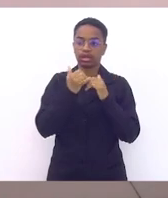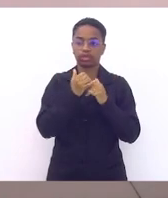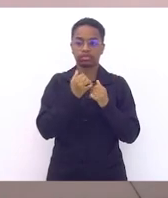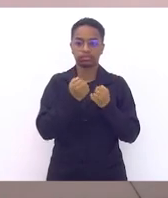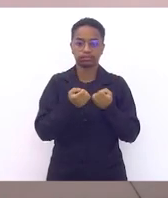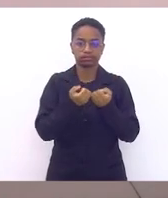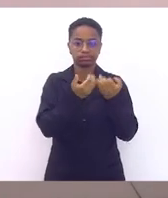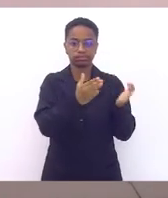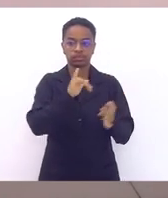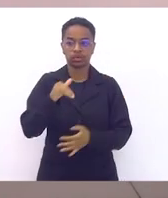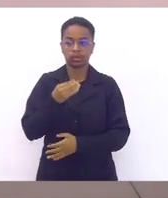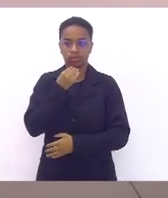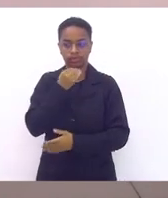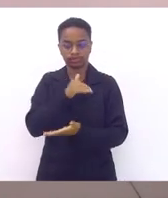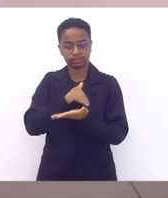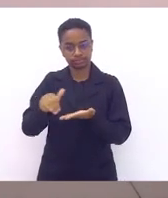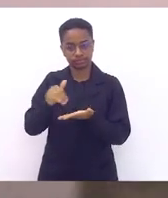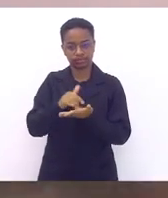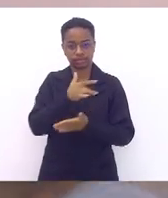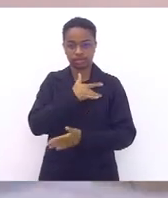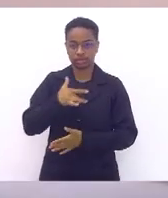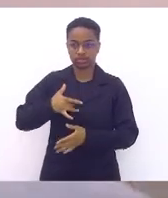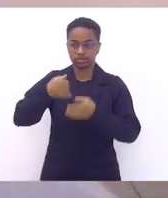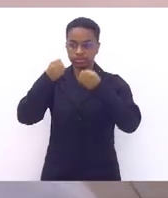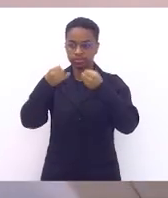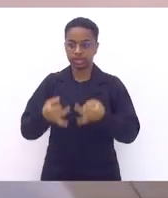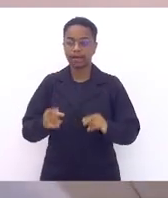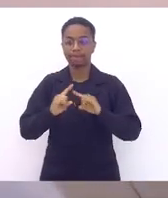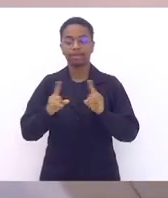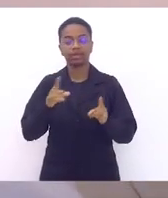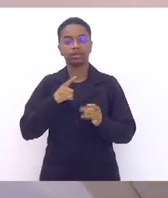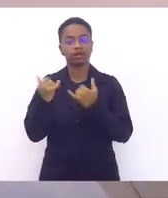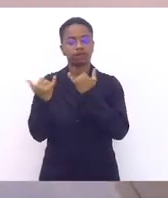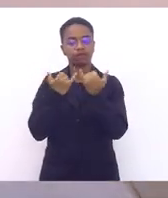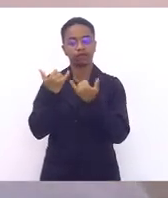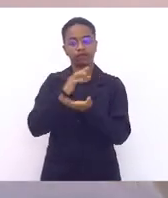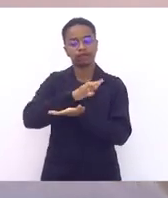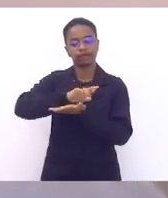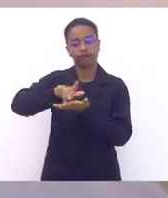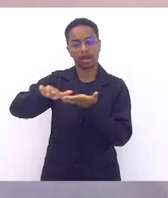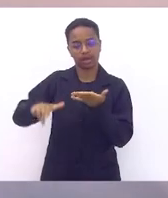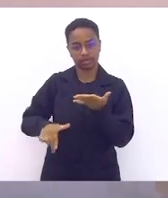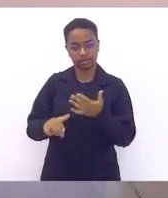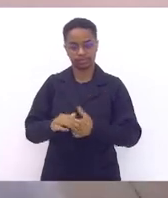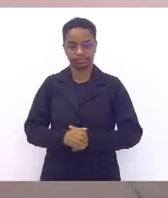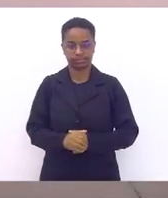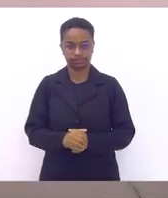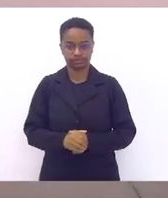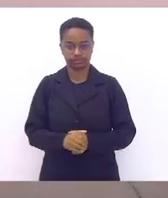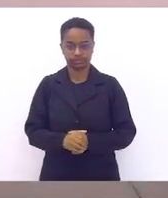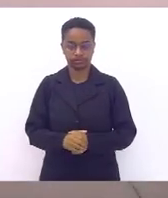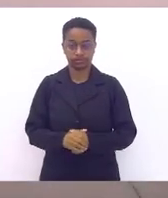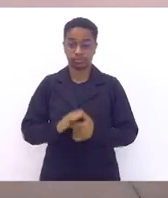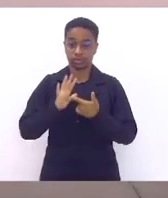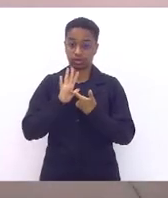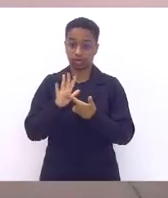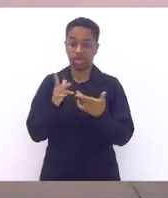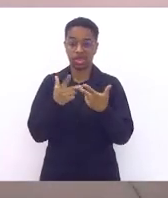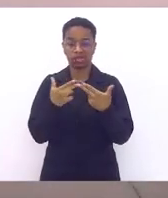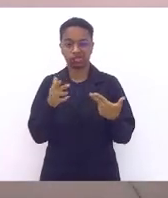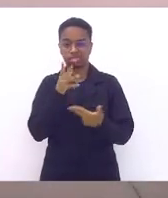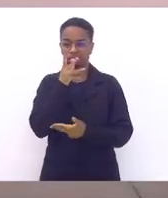Secretaria de Saúde de esclarecer, né, notícias das mais diversas, que as coisas estão lentas,